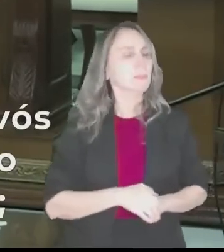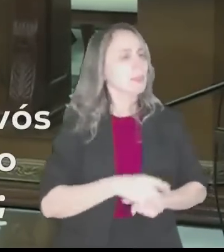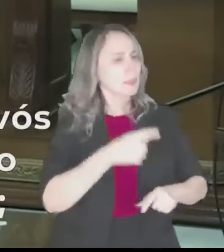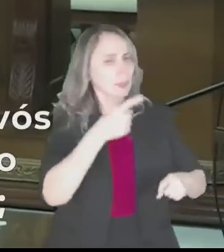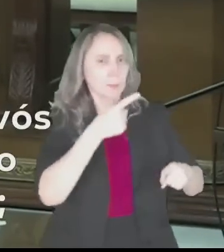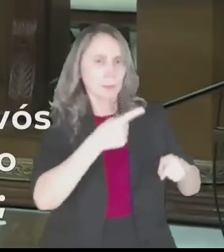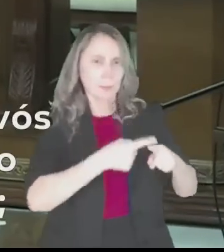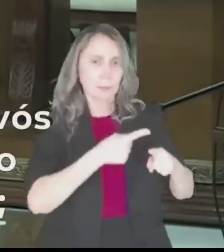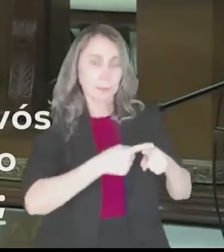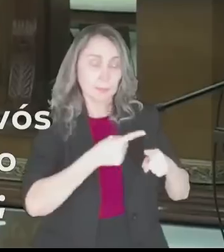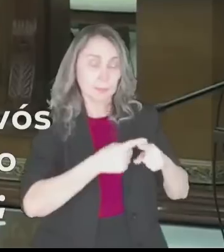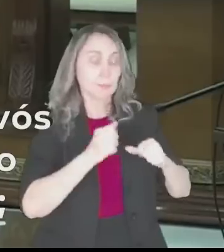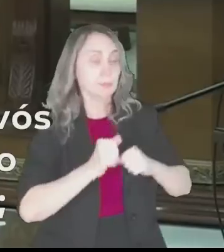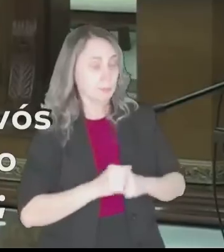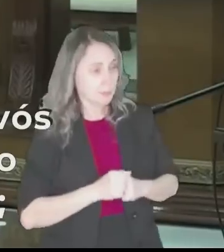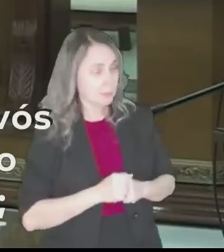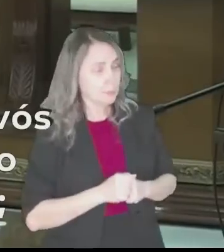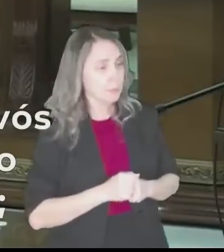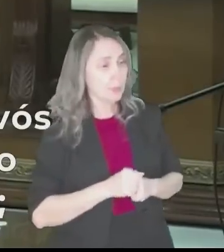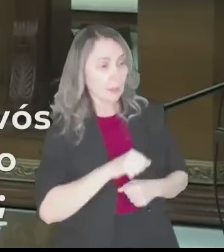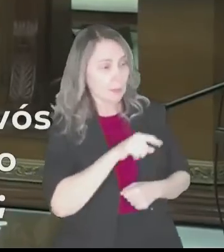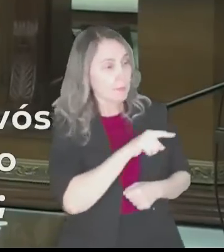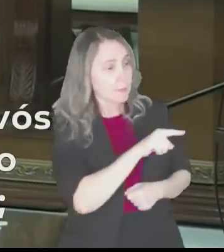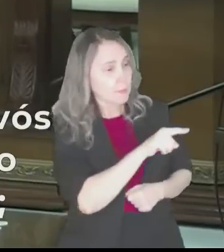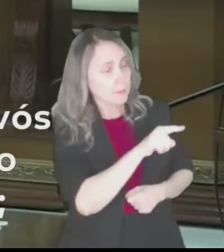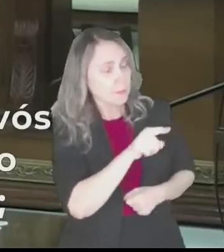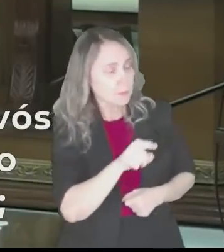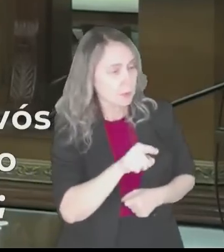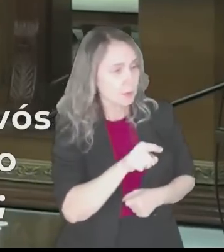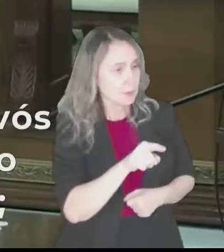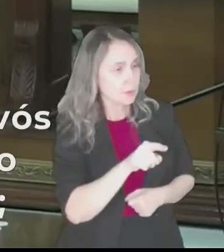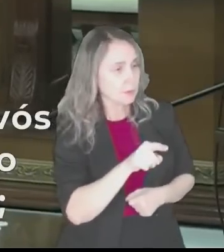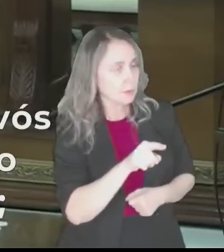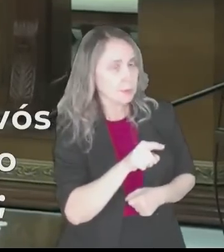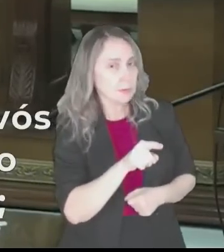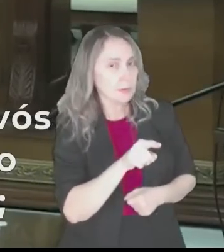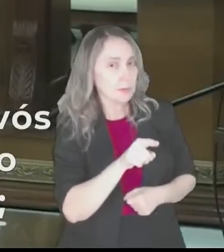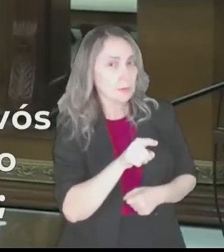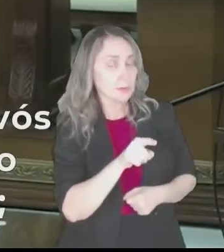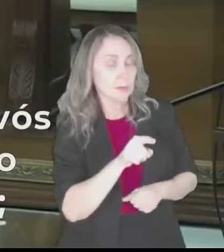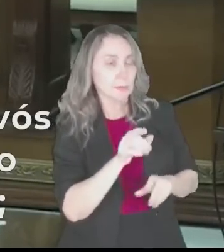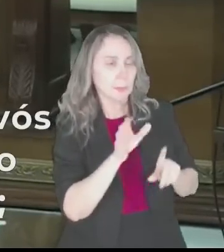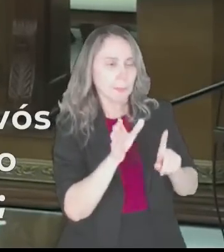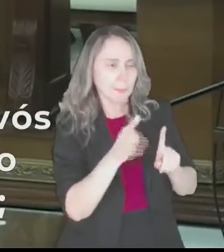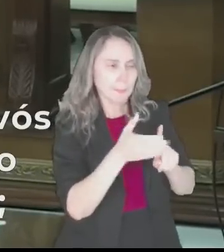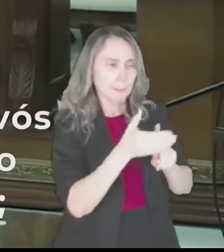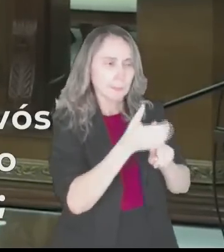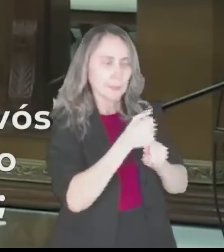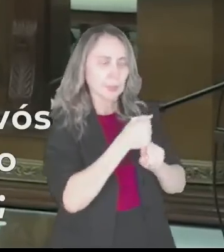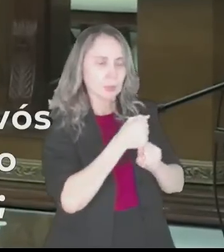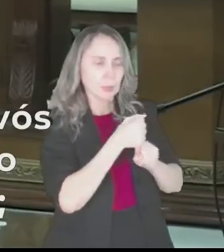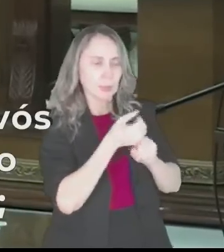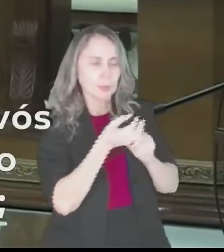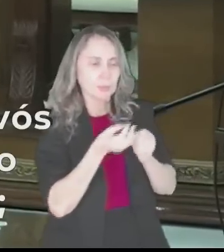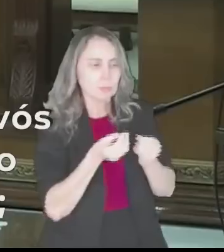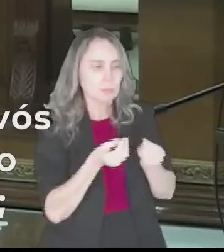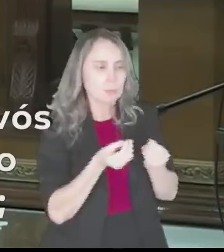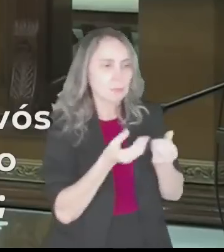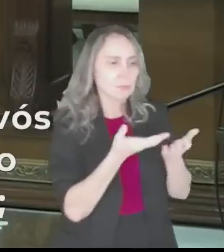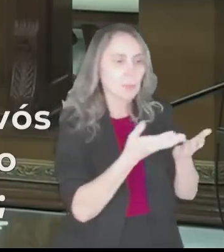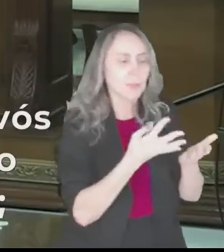porque a vós é dado conhecer os mistérios